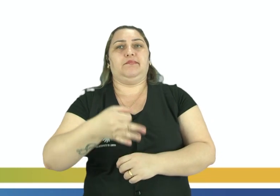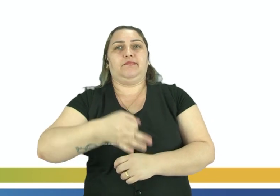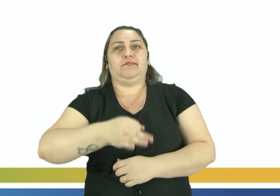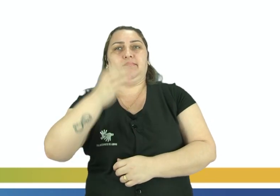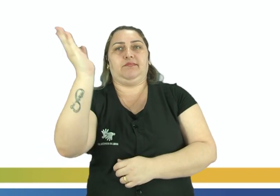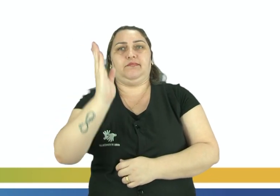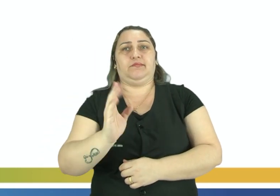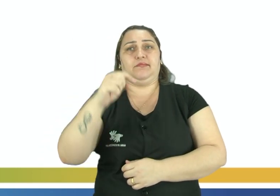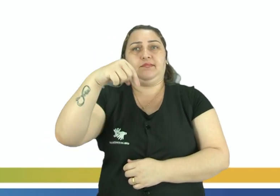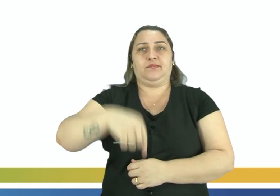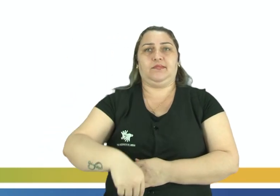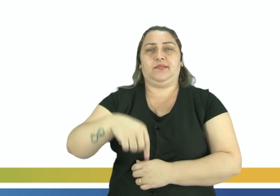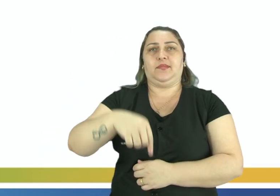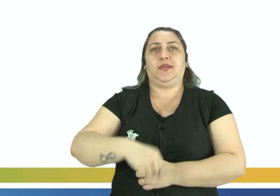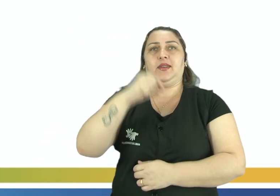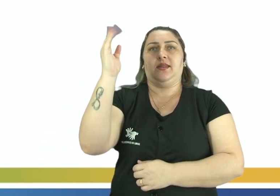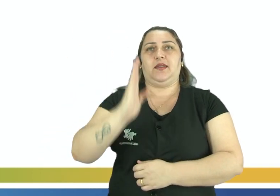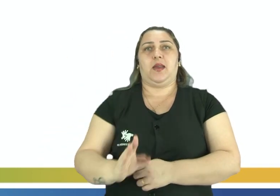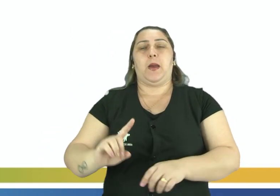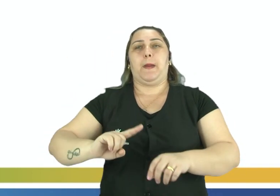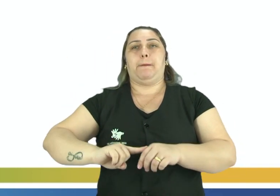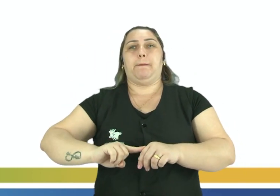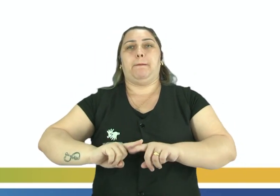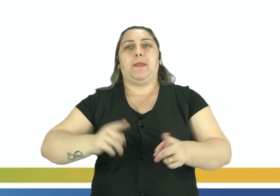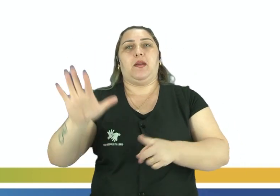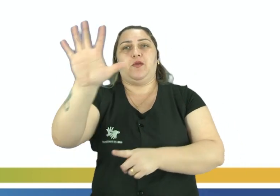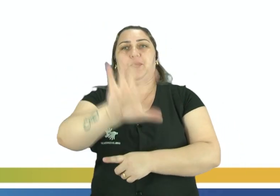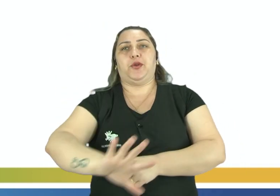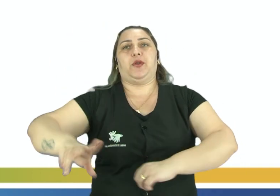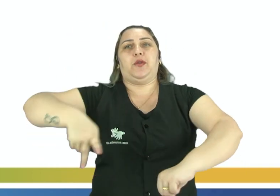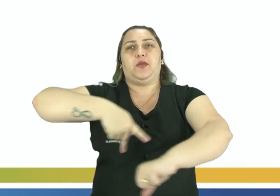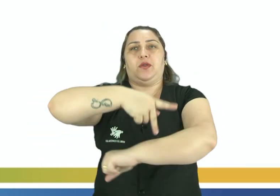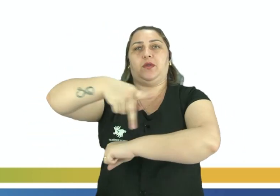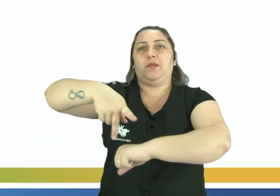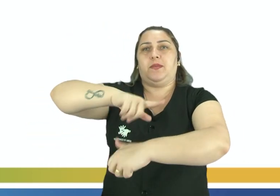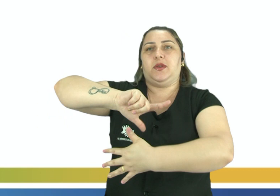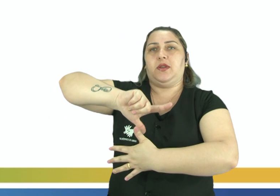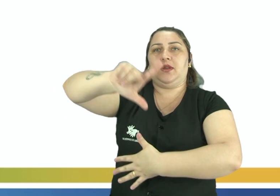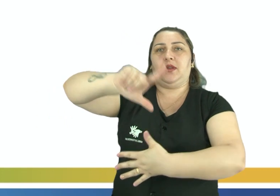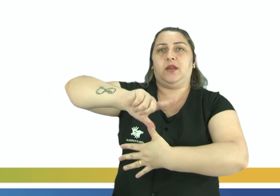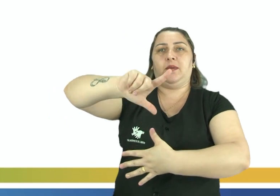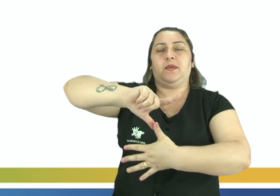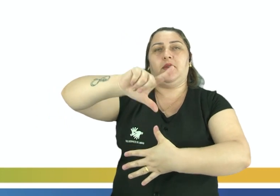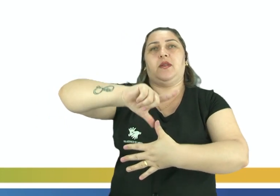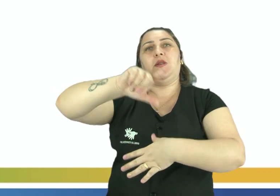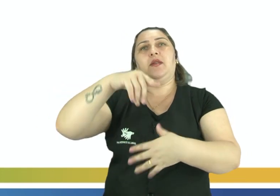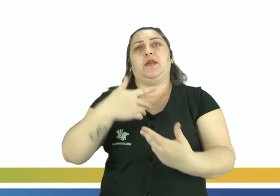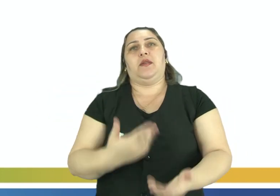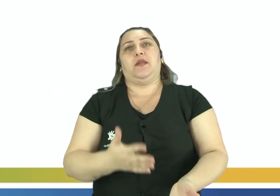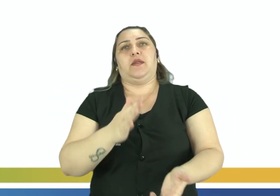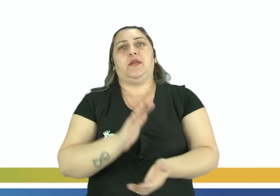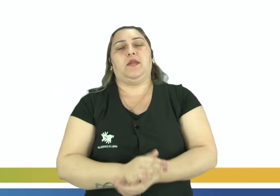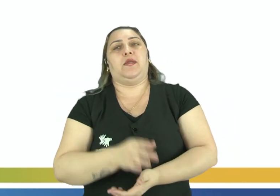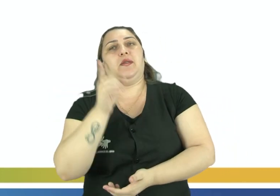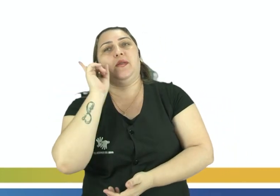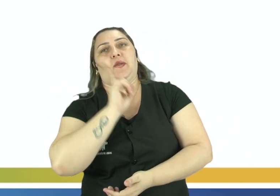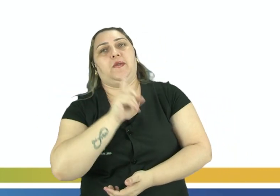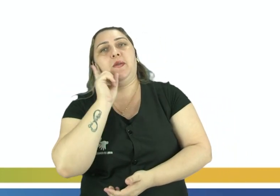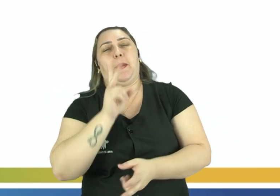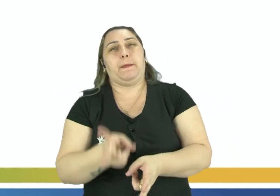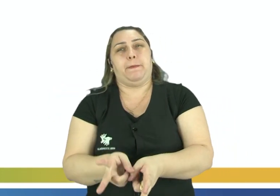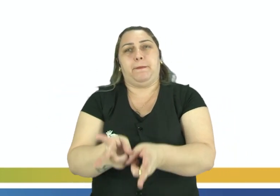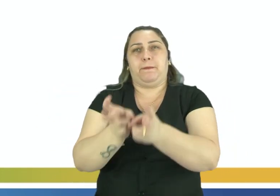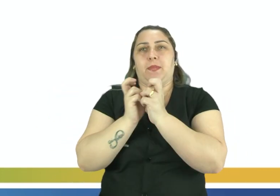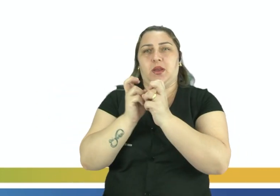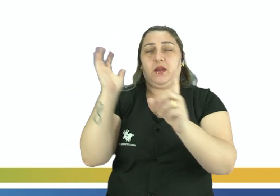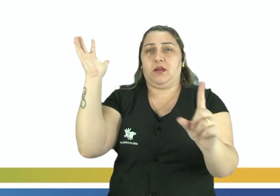dar destaque sobre isso, mas de um modo geral para todos os países da América Latina. Então, os Estados Unidos,